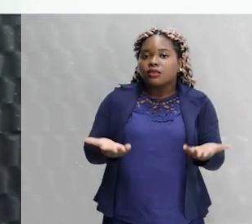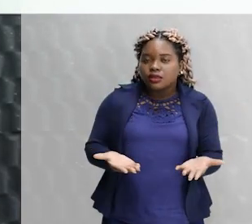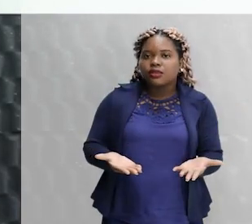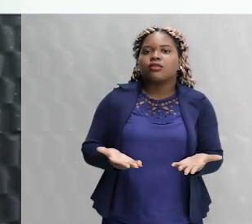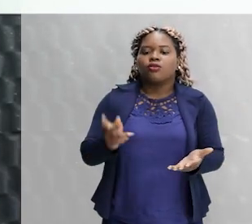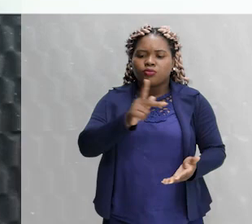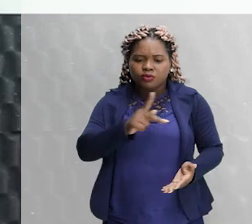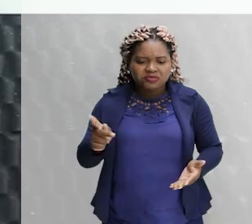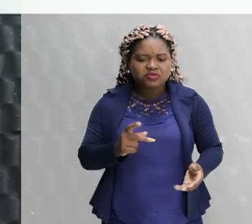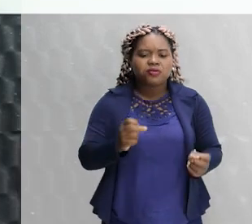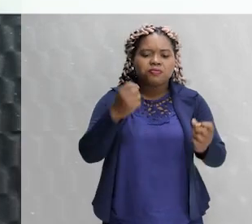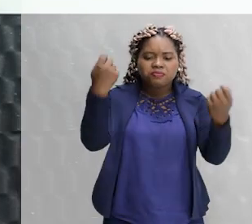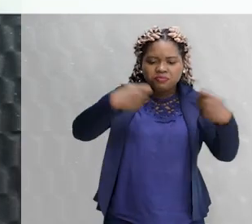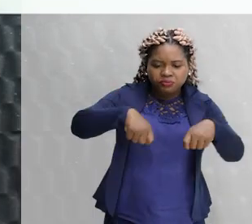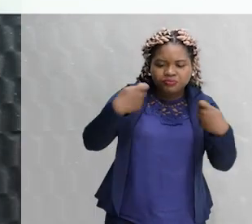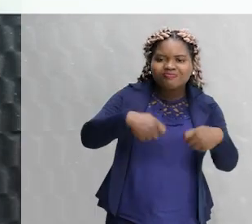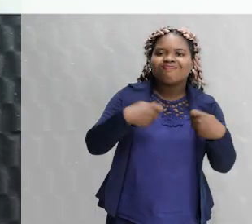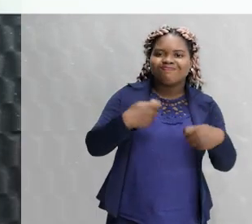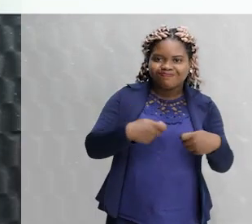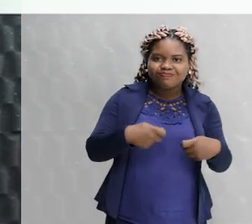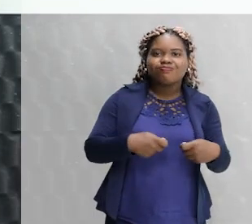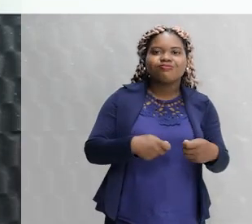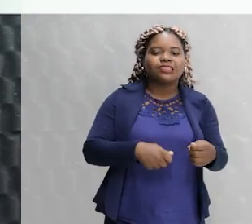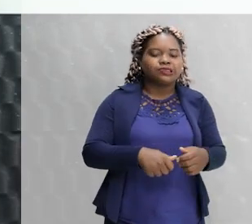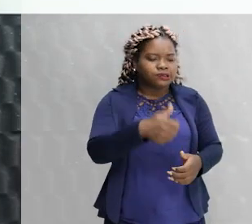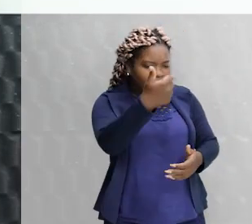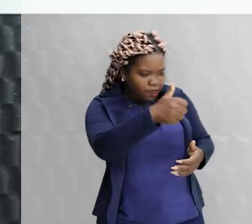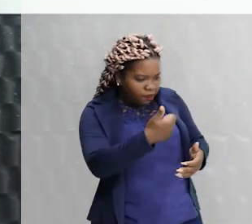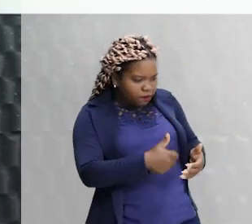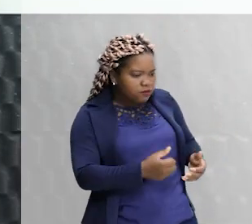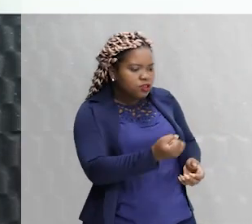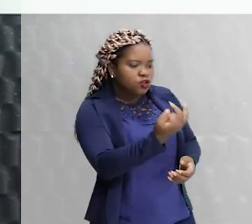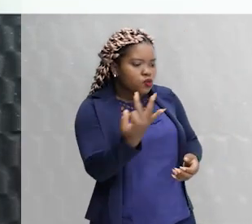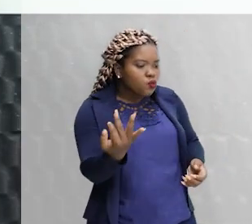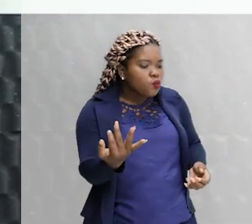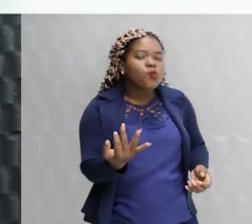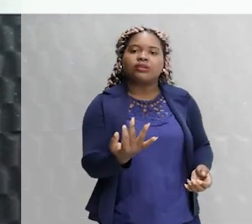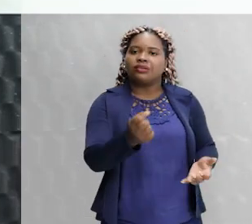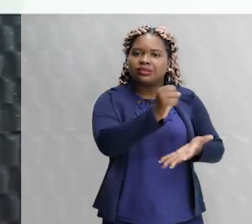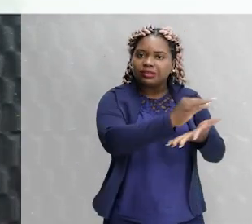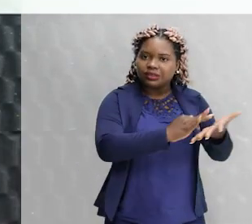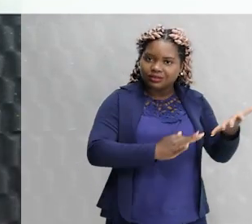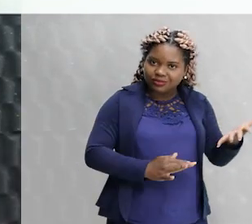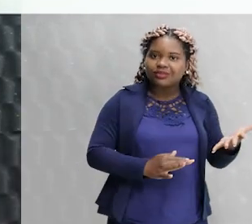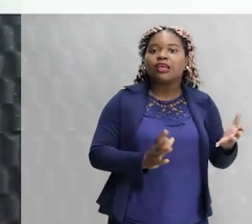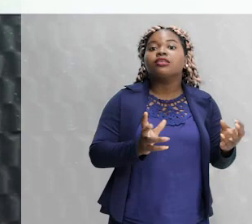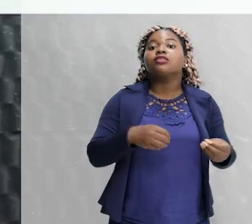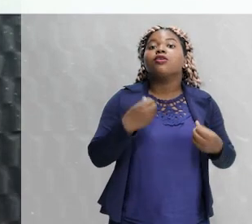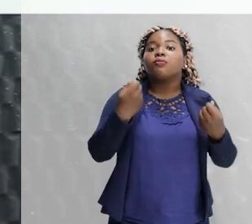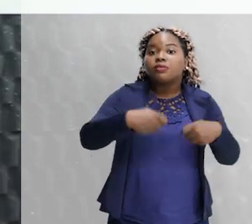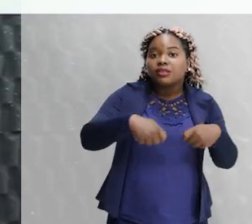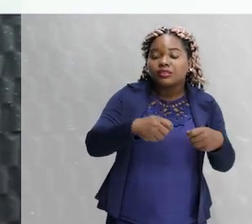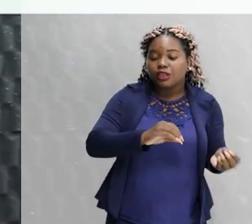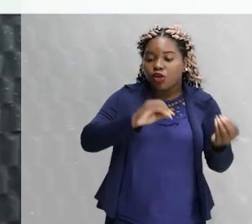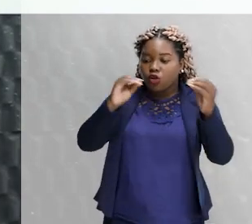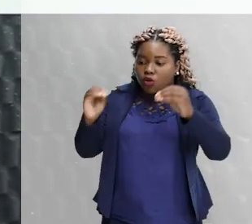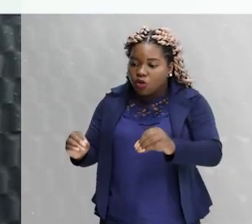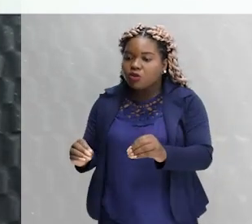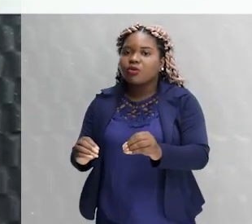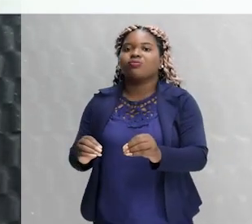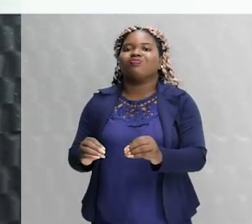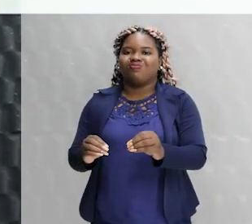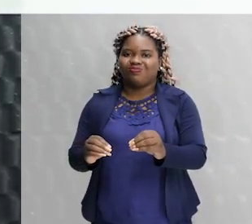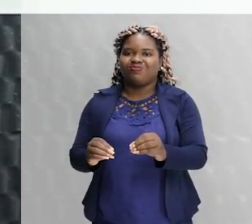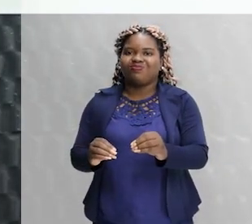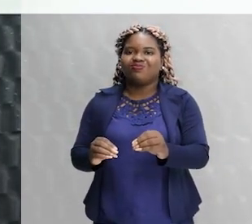um número representativo. Quer dizer, um número que vai representar essas suas notas, tá? Então, se escolhe